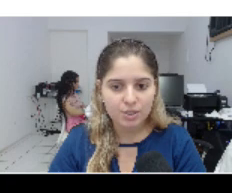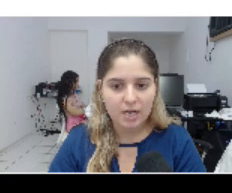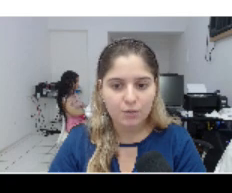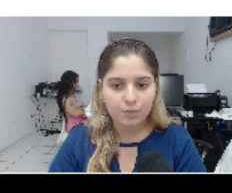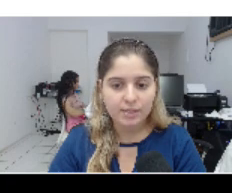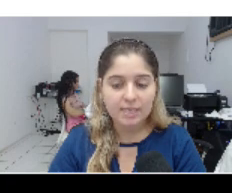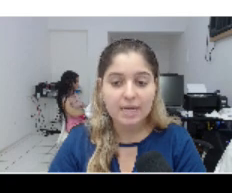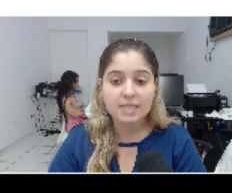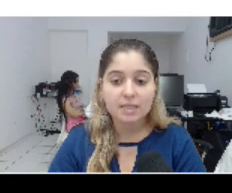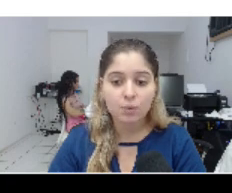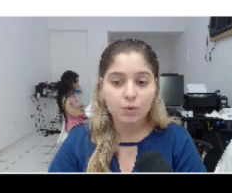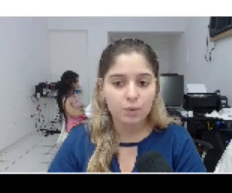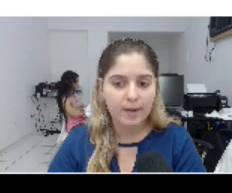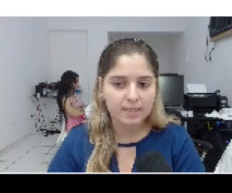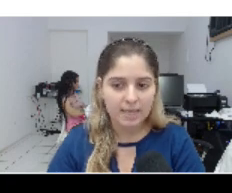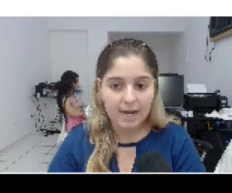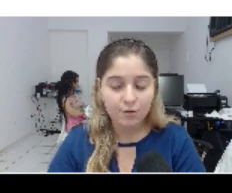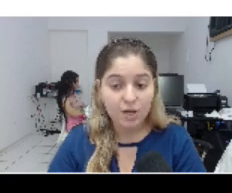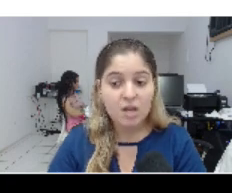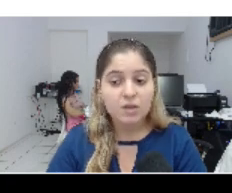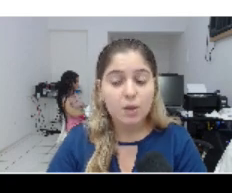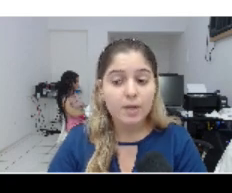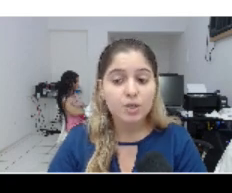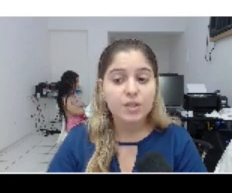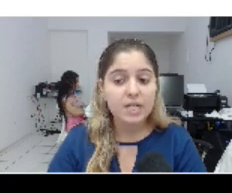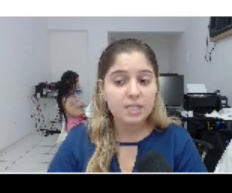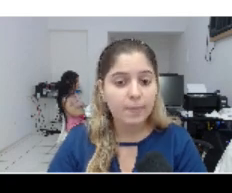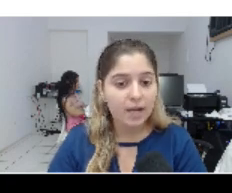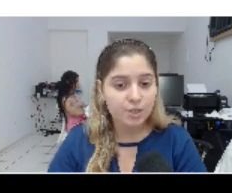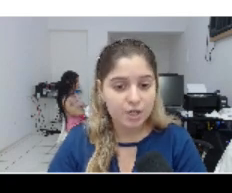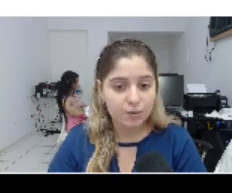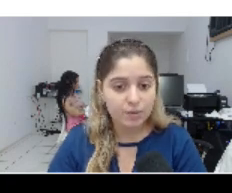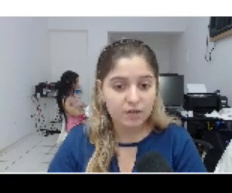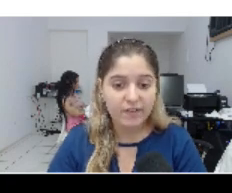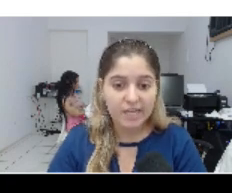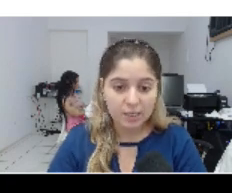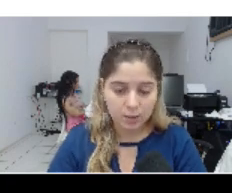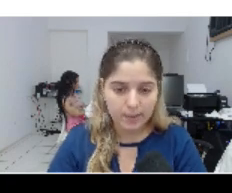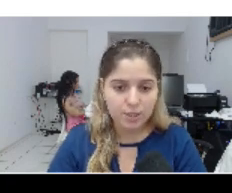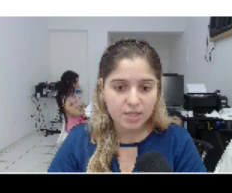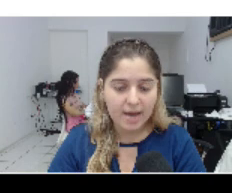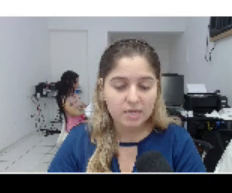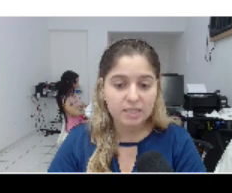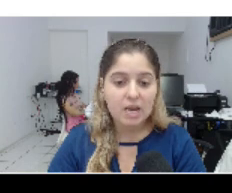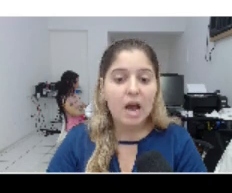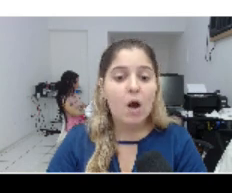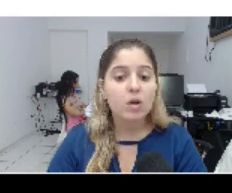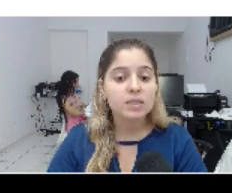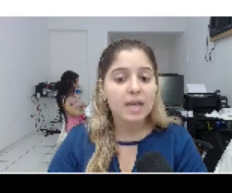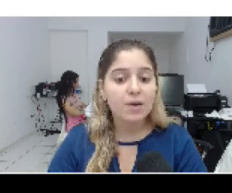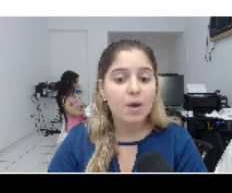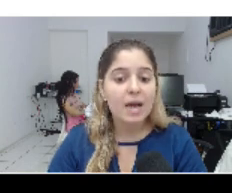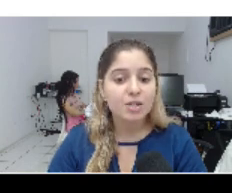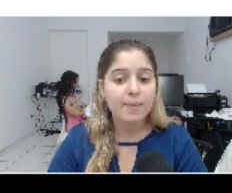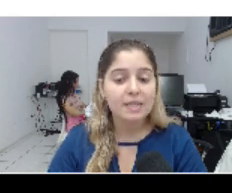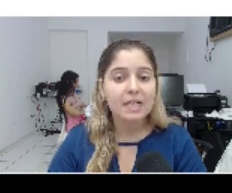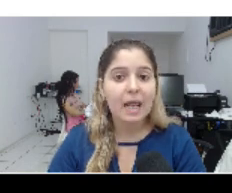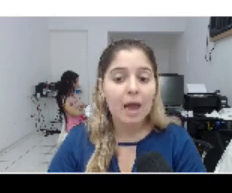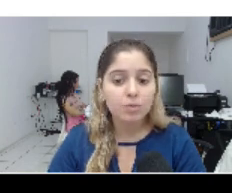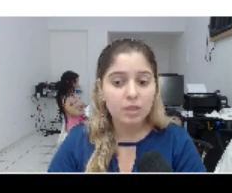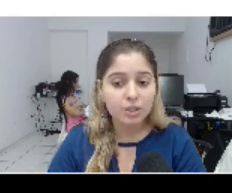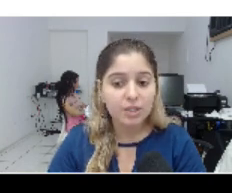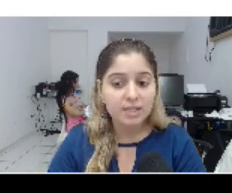lançaram candidaturas na eleição do ano passado, somente 13 partidos e federações partidárias alcançaram a